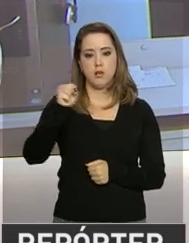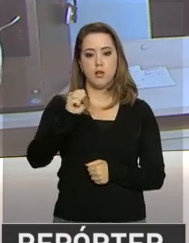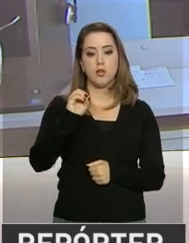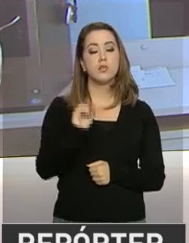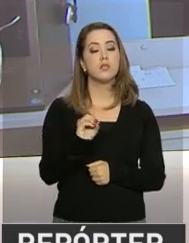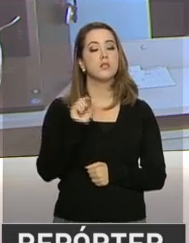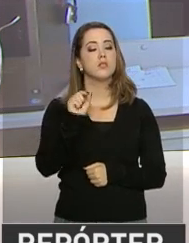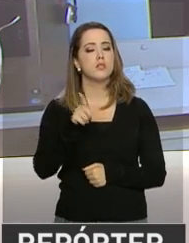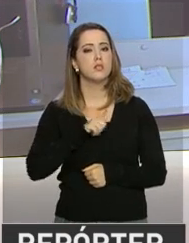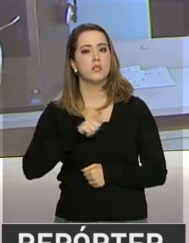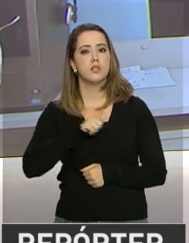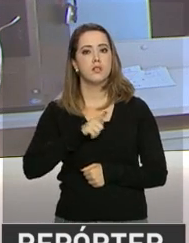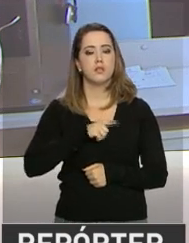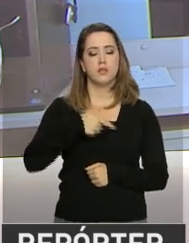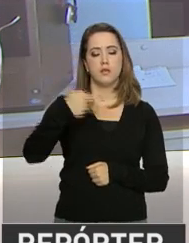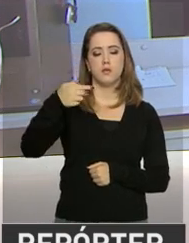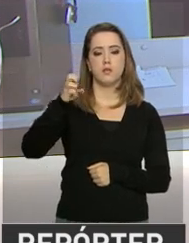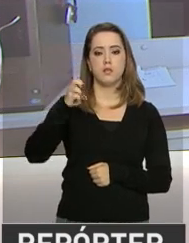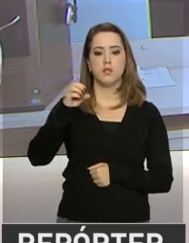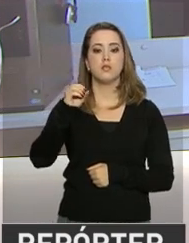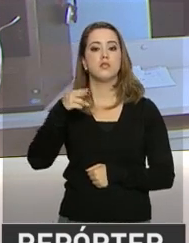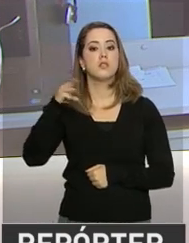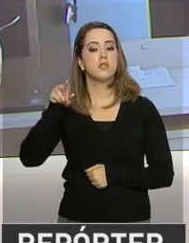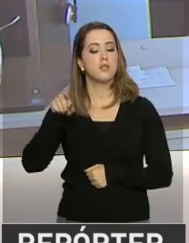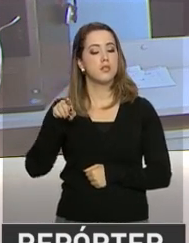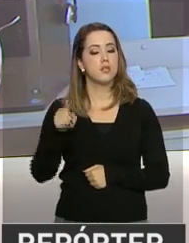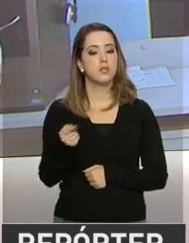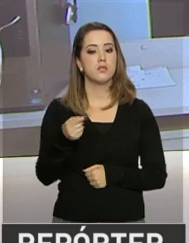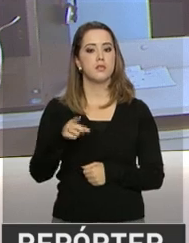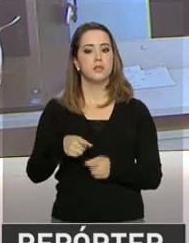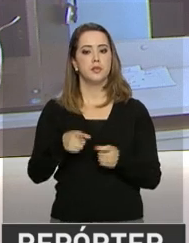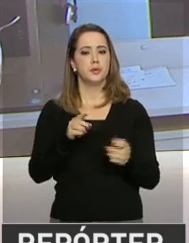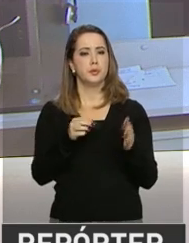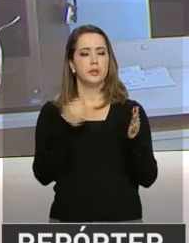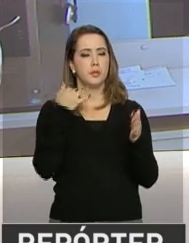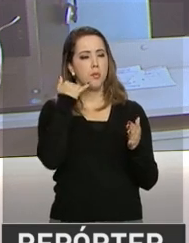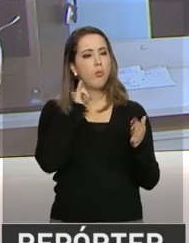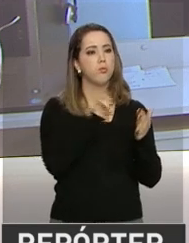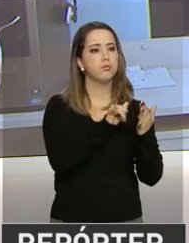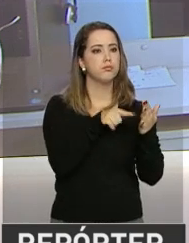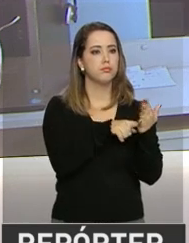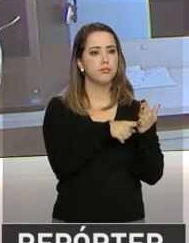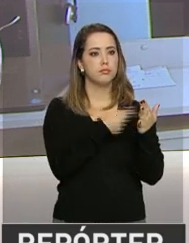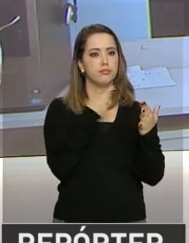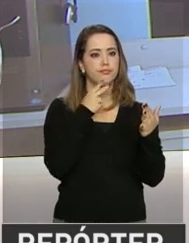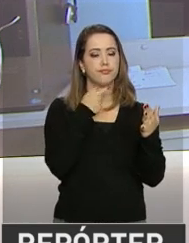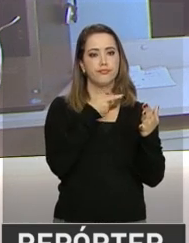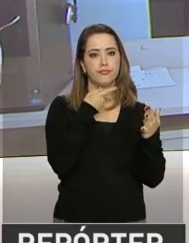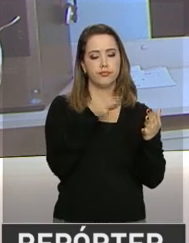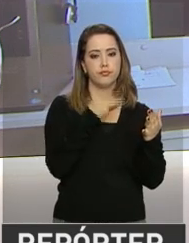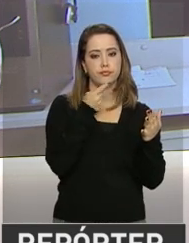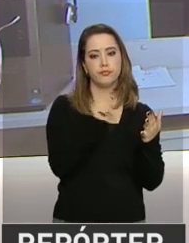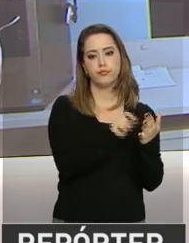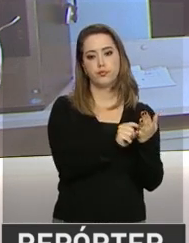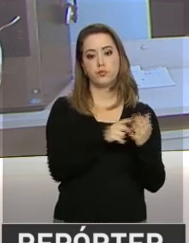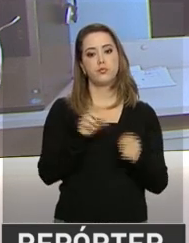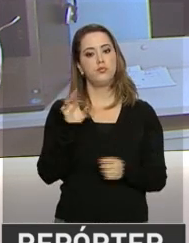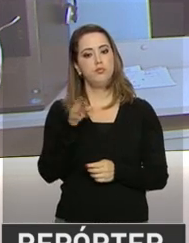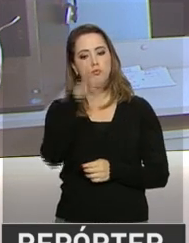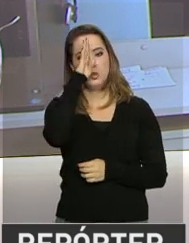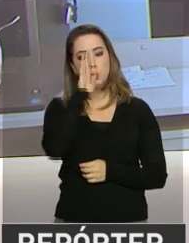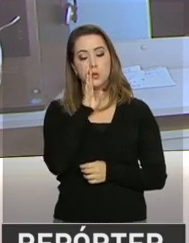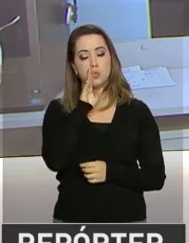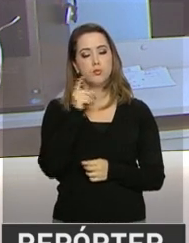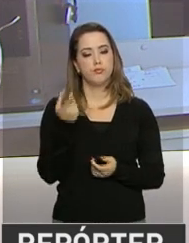750.000 registros de casos de violência contra a mulher para especialistas por ser confidencial e de graça